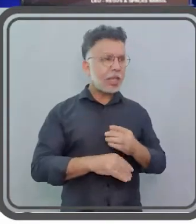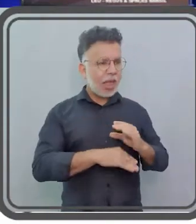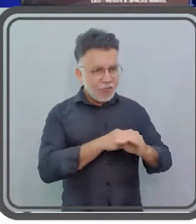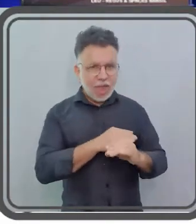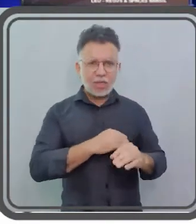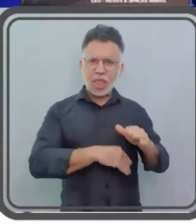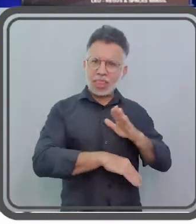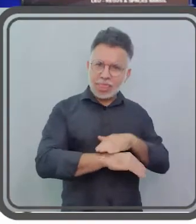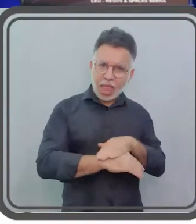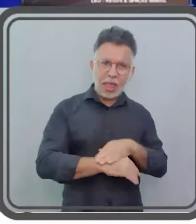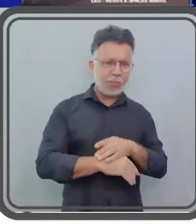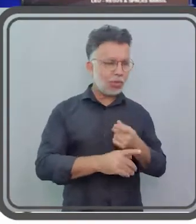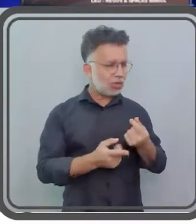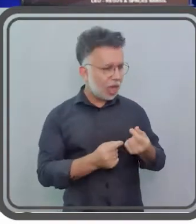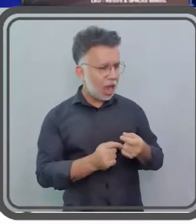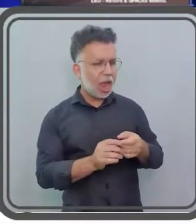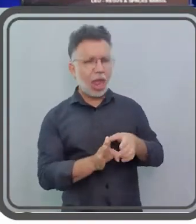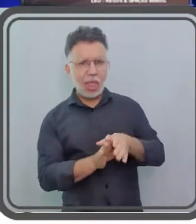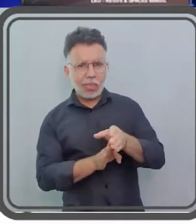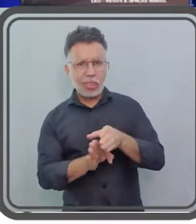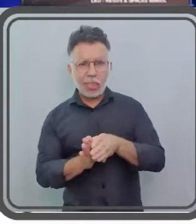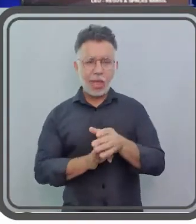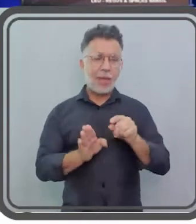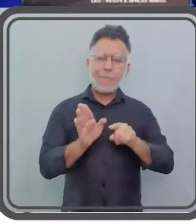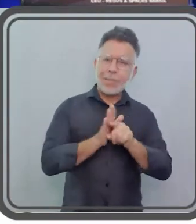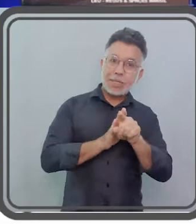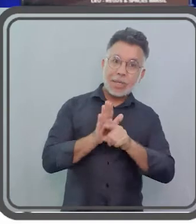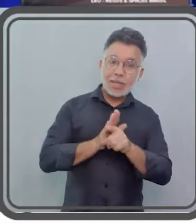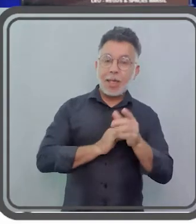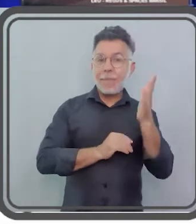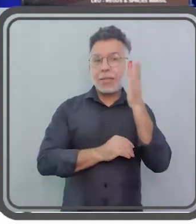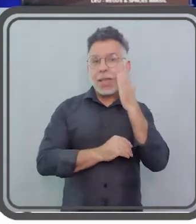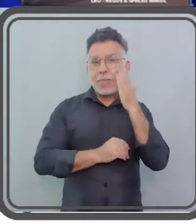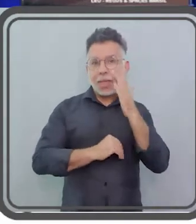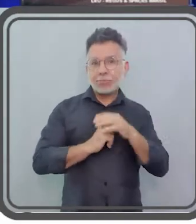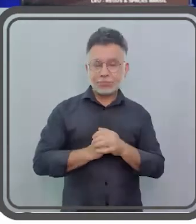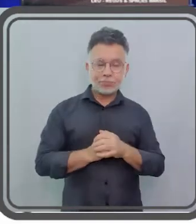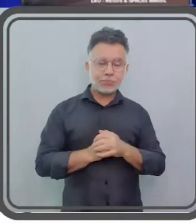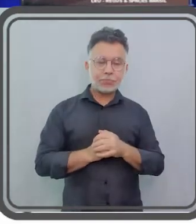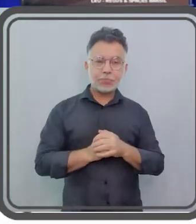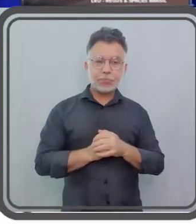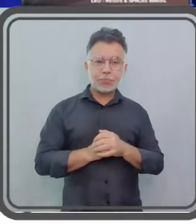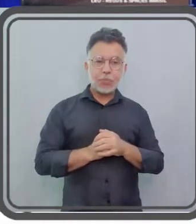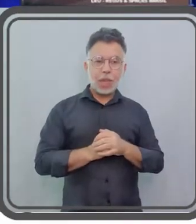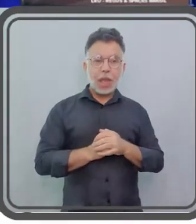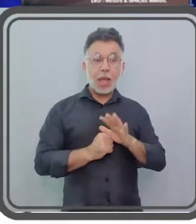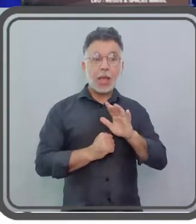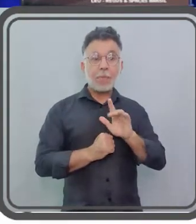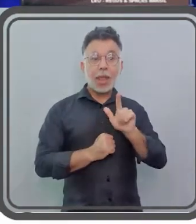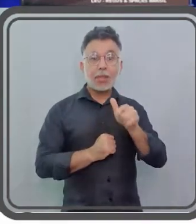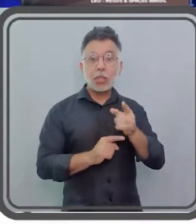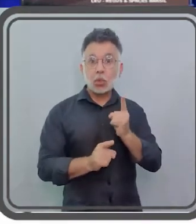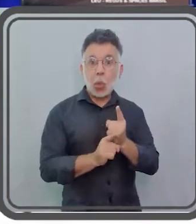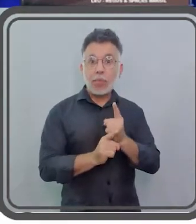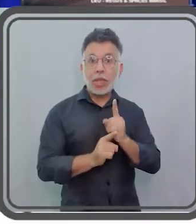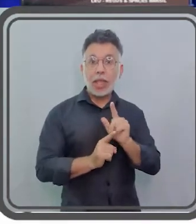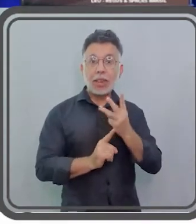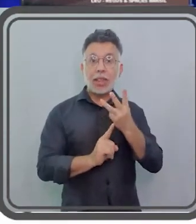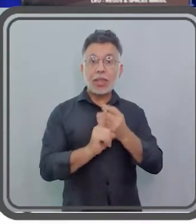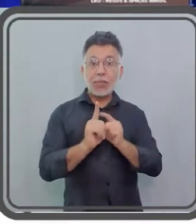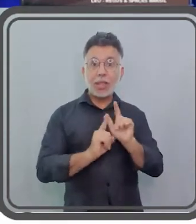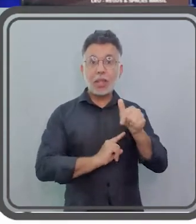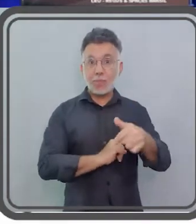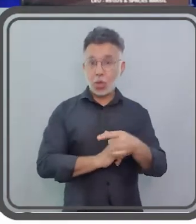dinheiro, consultores, pesquisas para saber isso 3 meses depois. Nossa ferramenta